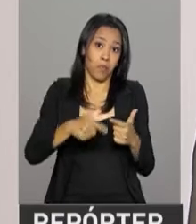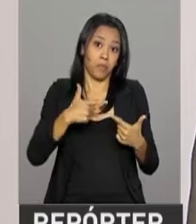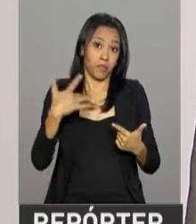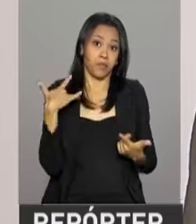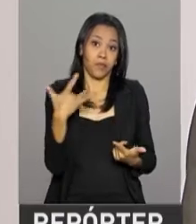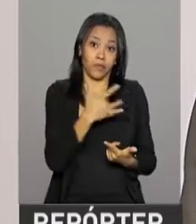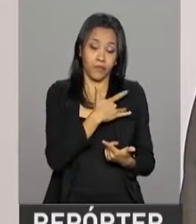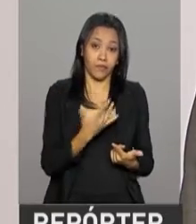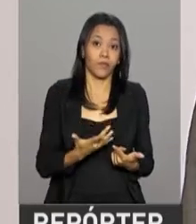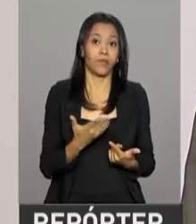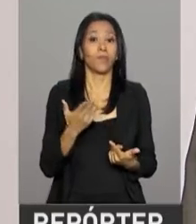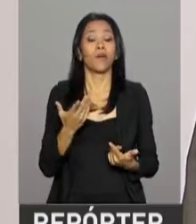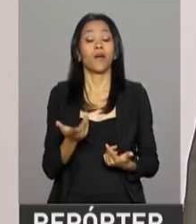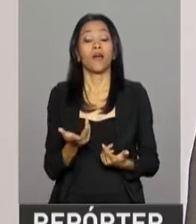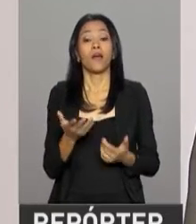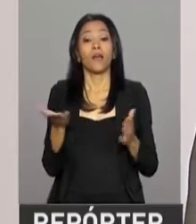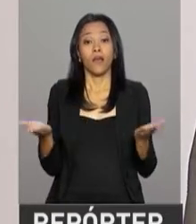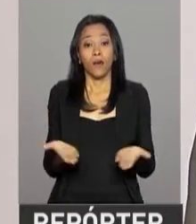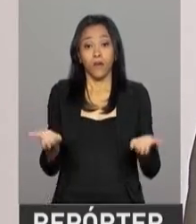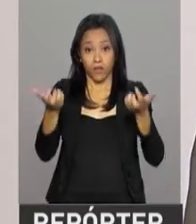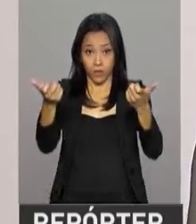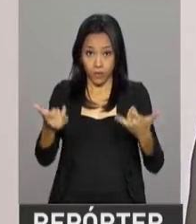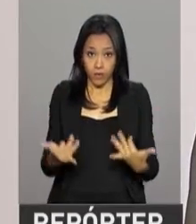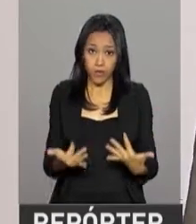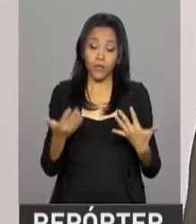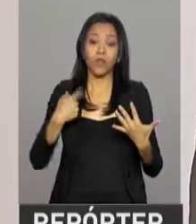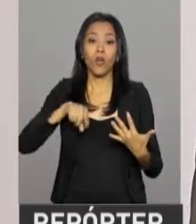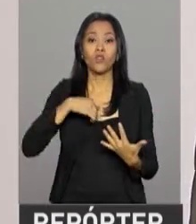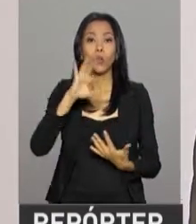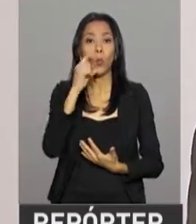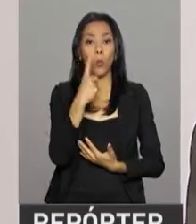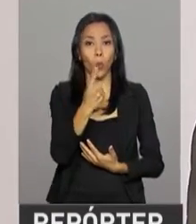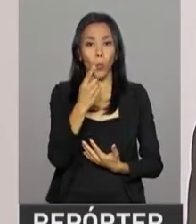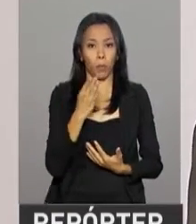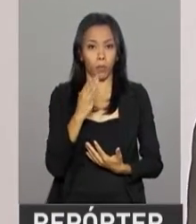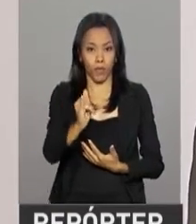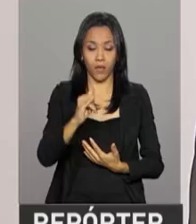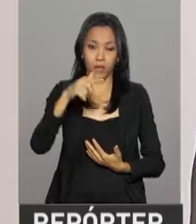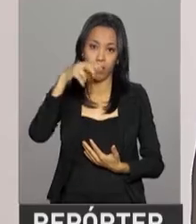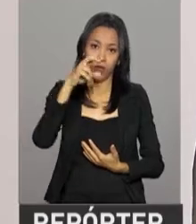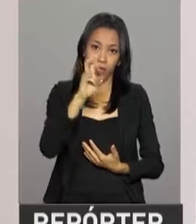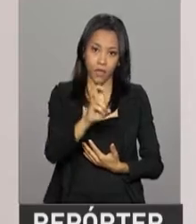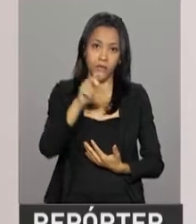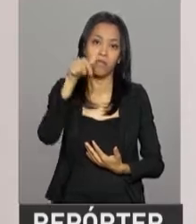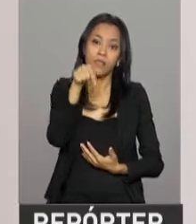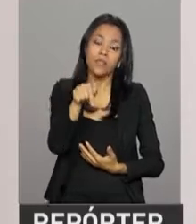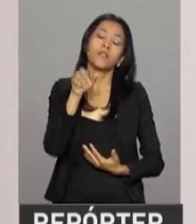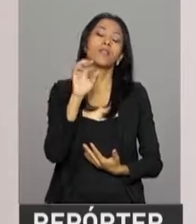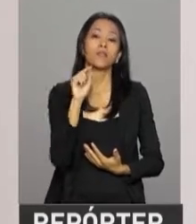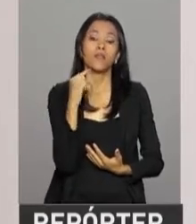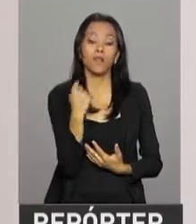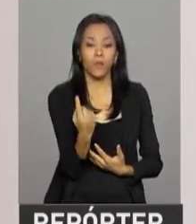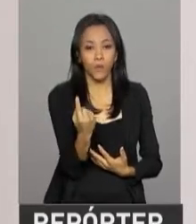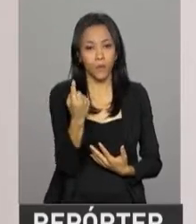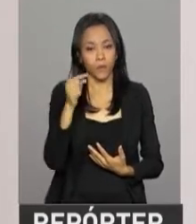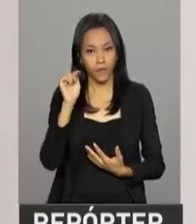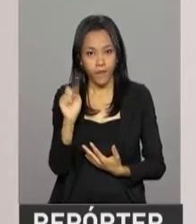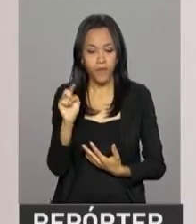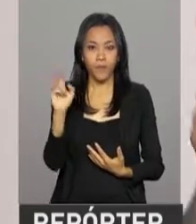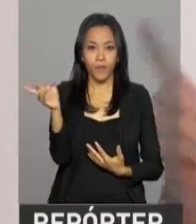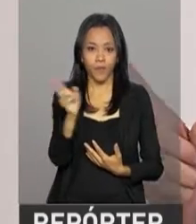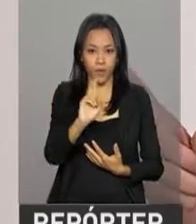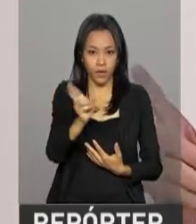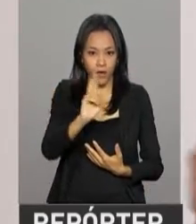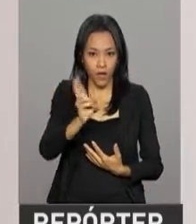para ser preciso o governador nós estamos liberando 1 bilhão quinhentos e setenta e um mil reais 1